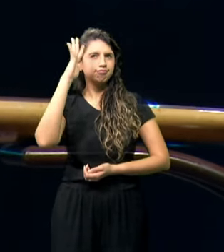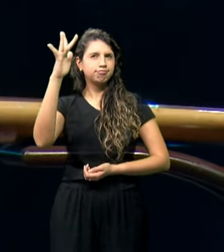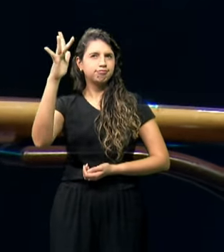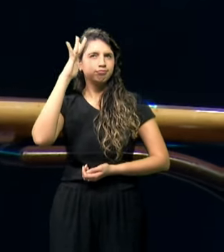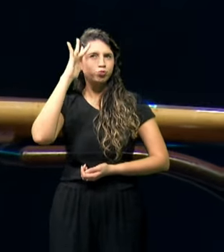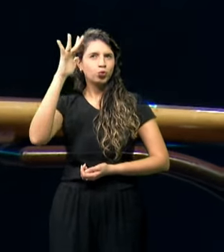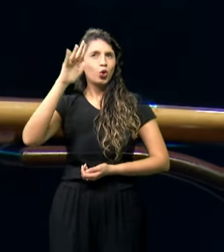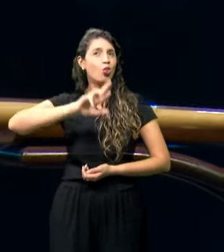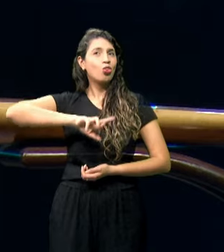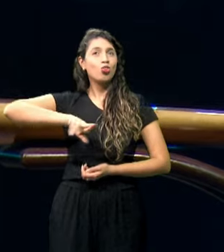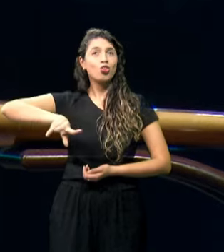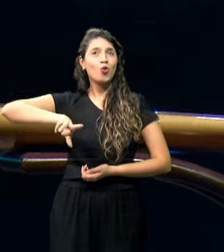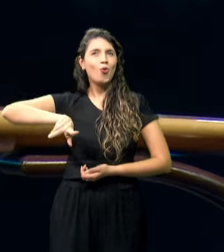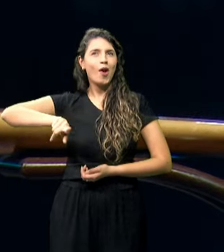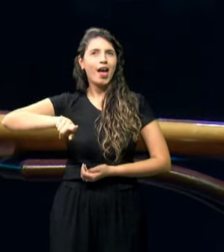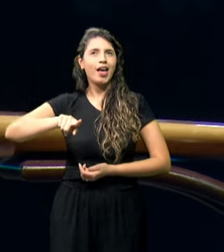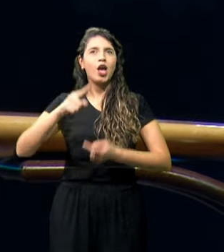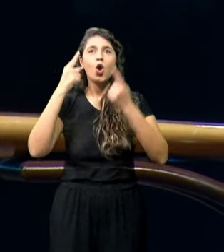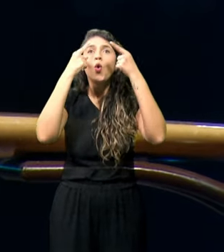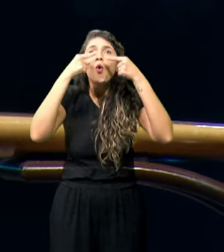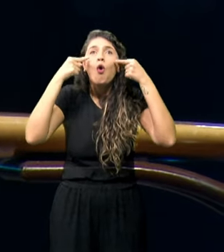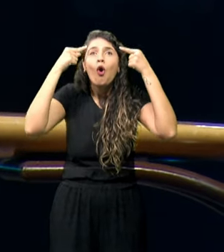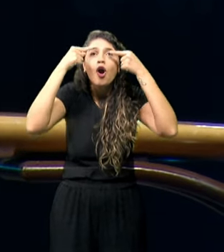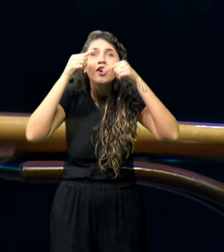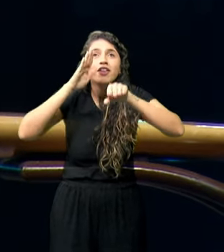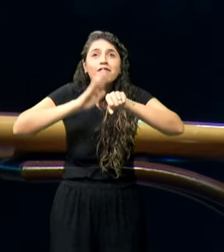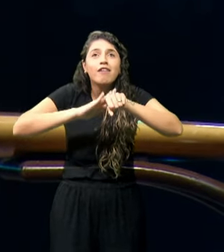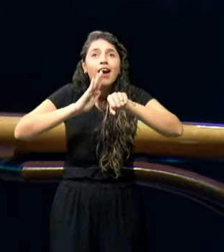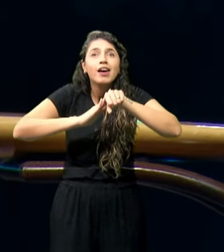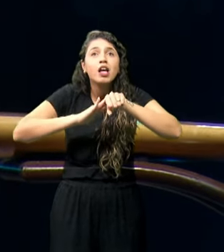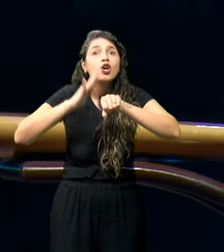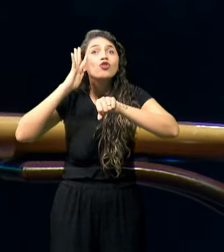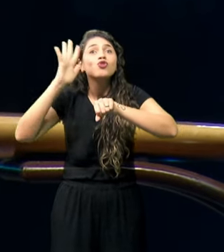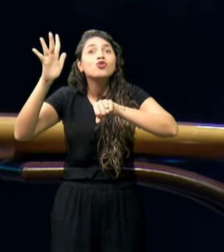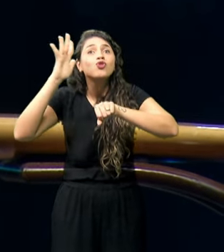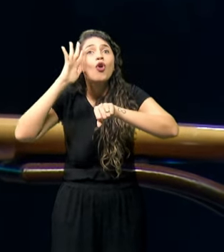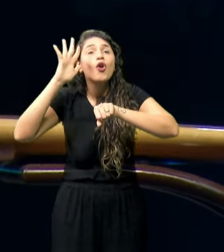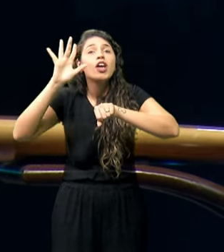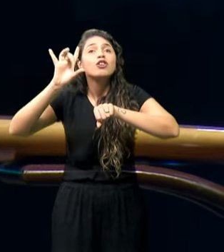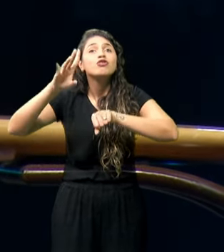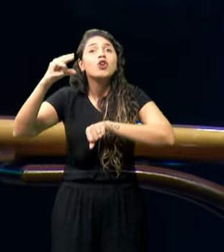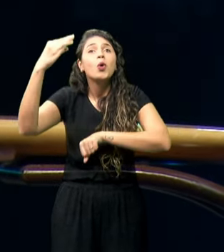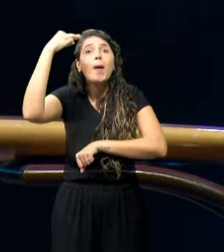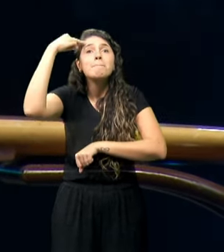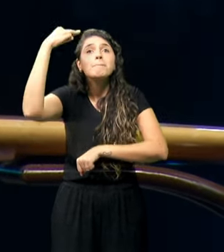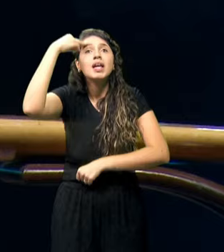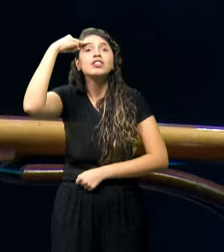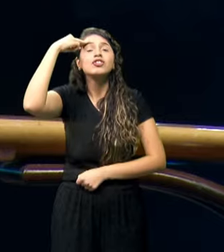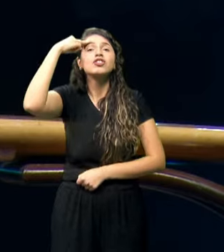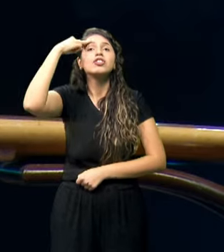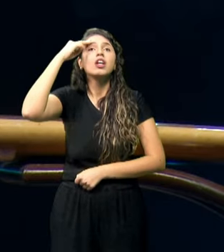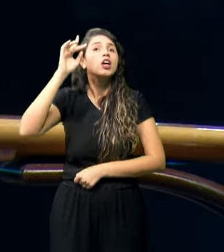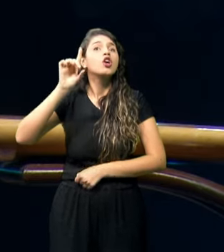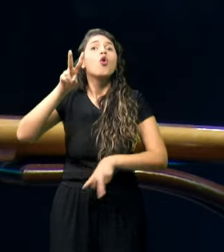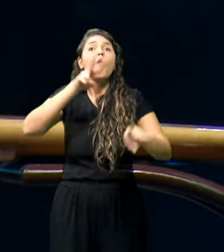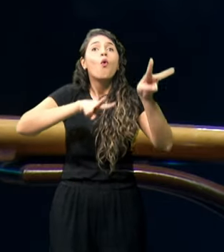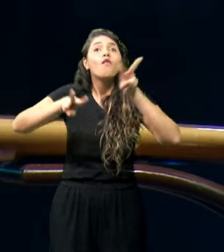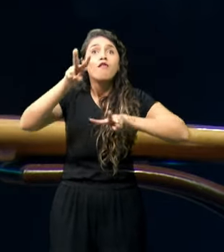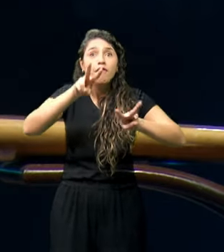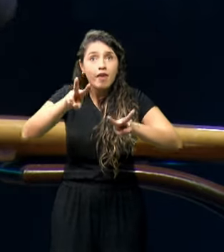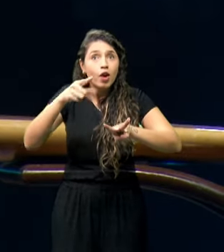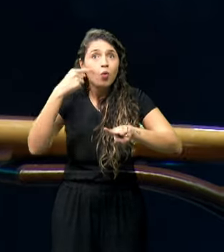não é feito com os olhos, é feito com a mente. Ver é com os olhos, com a mente é ter